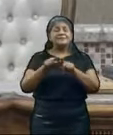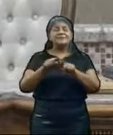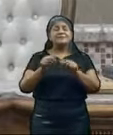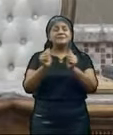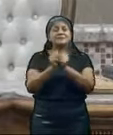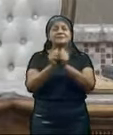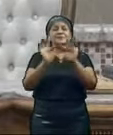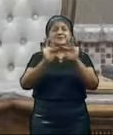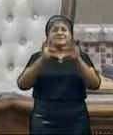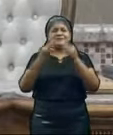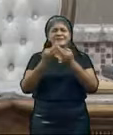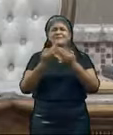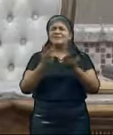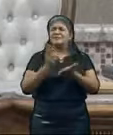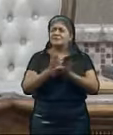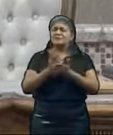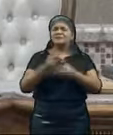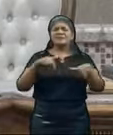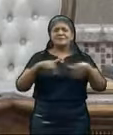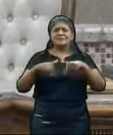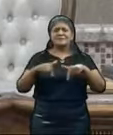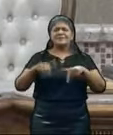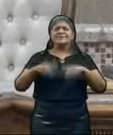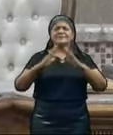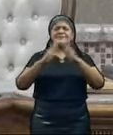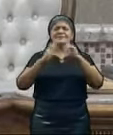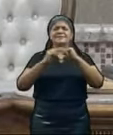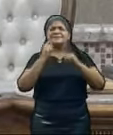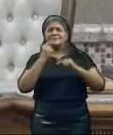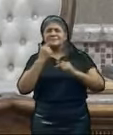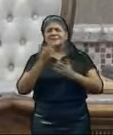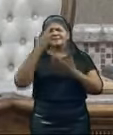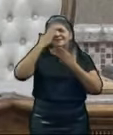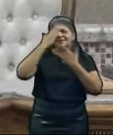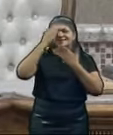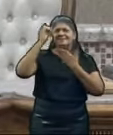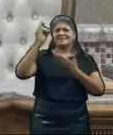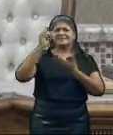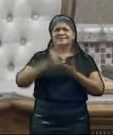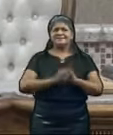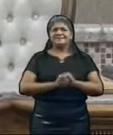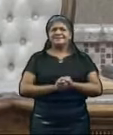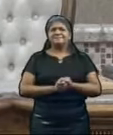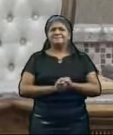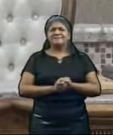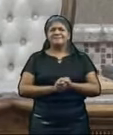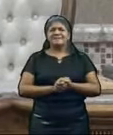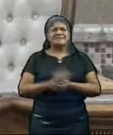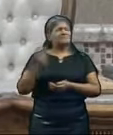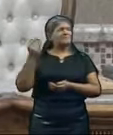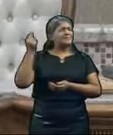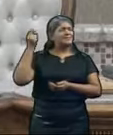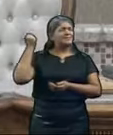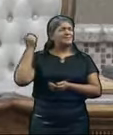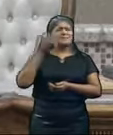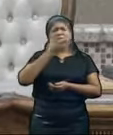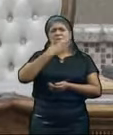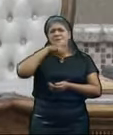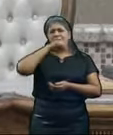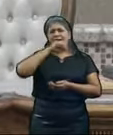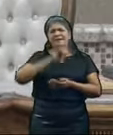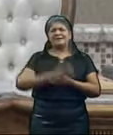prestando ao reino de Deus vamos Campinas graças a Deus beijo tempo do seu saudoso pai